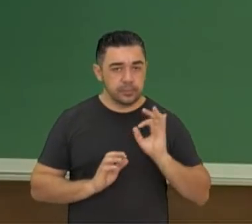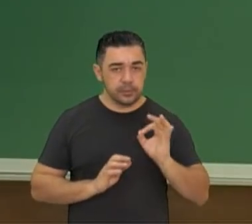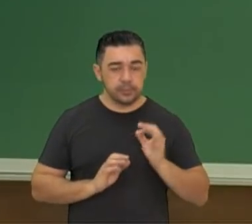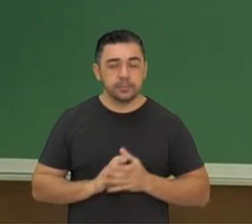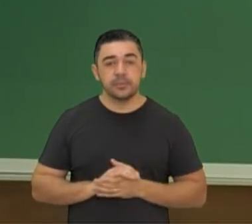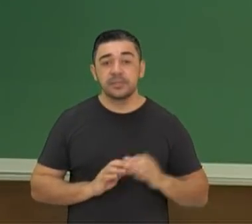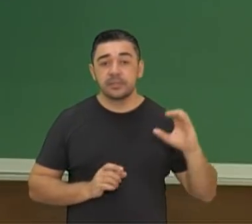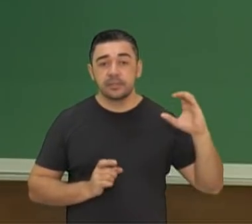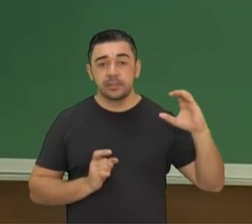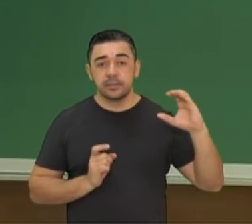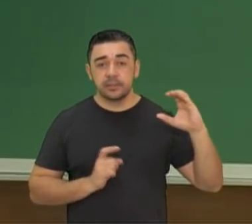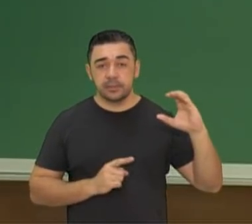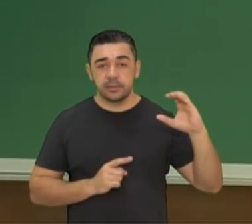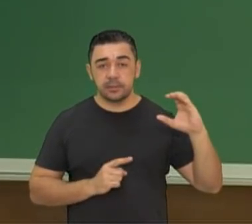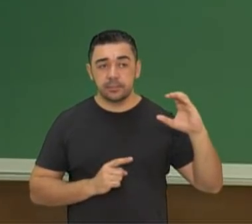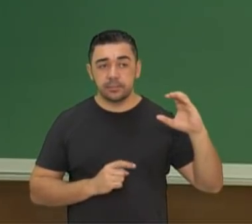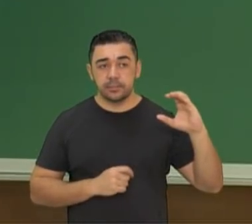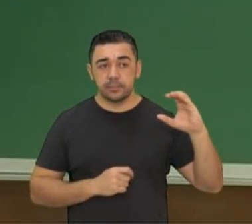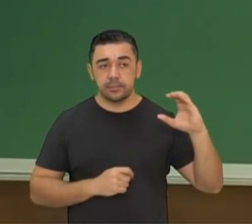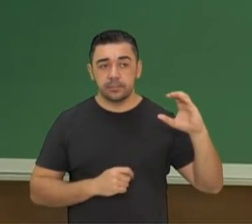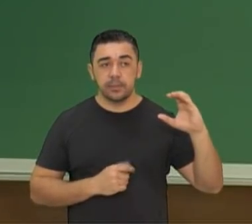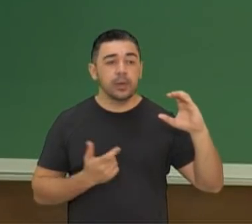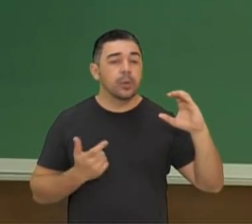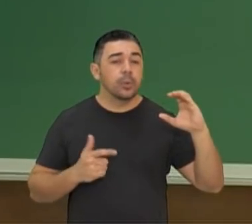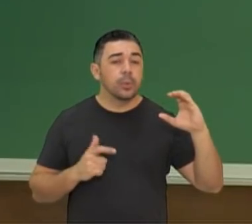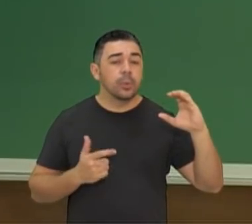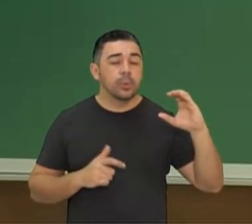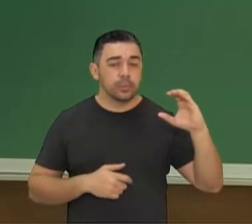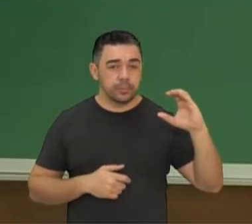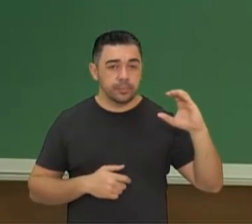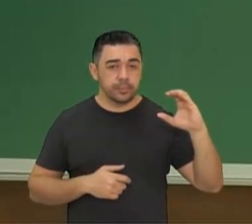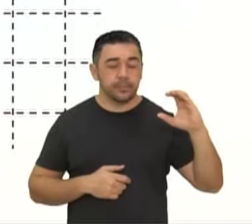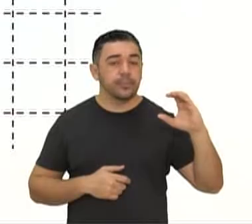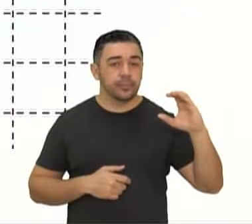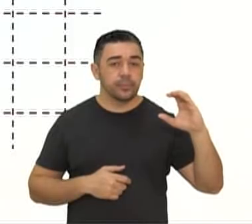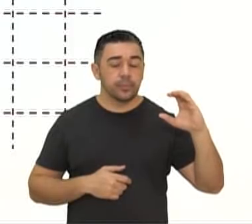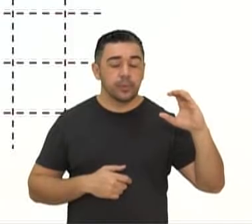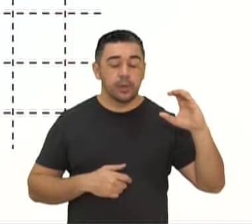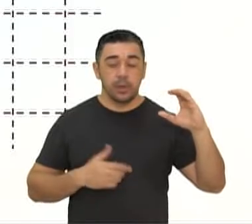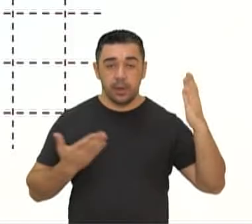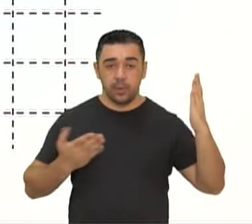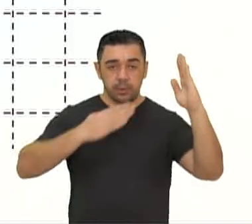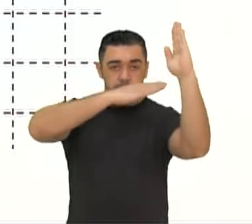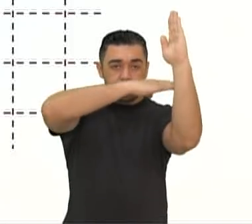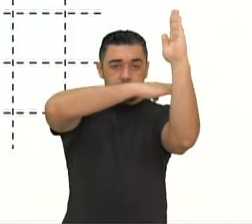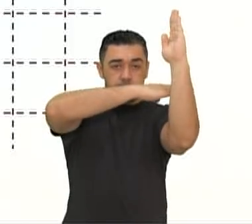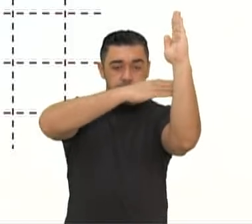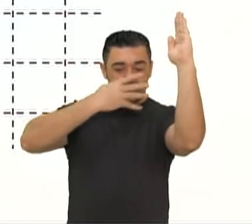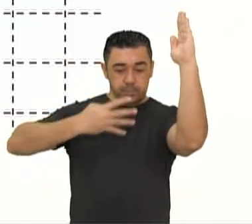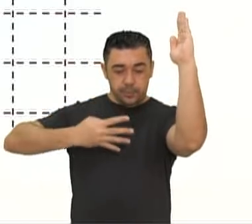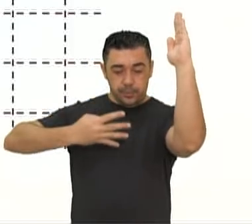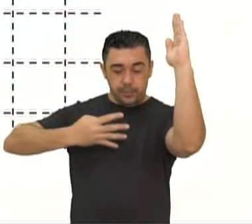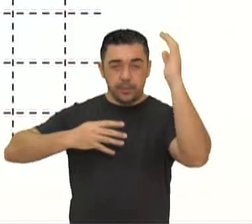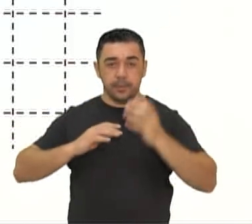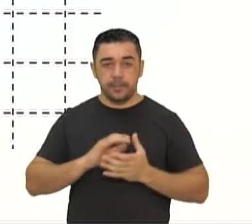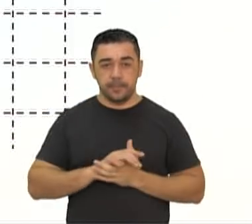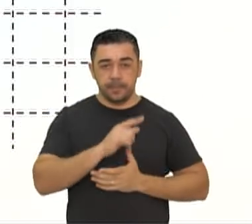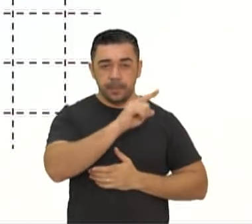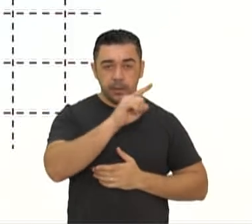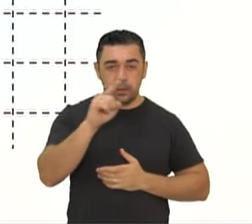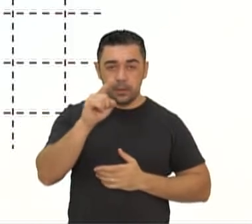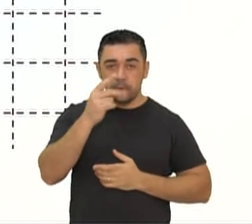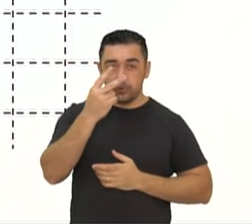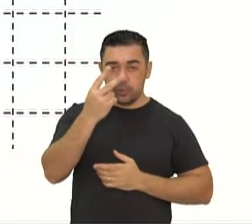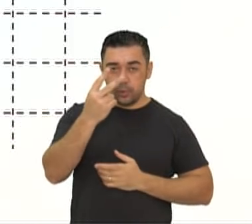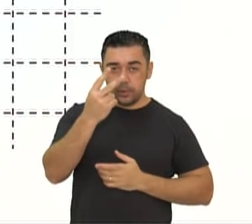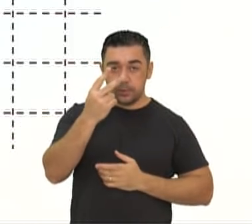Certo? Aí o ponto C está onde? Ele está no quarto quadrante, na posição 2 para x e